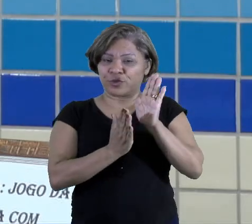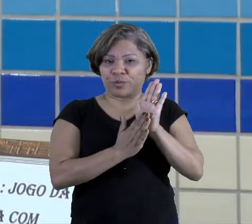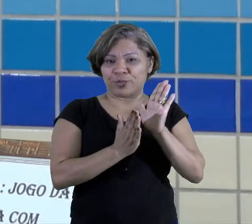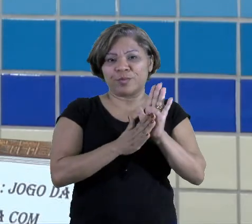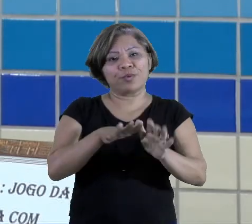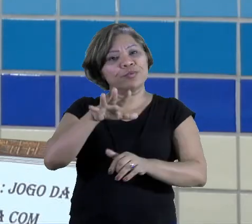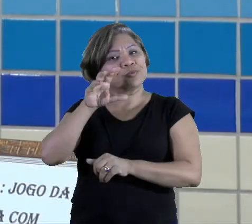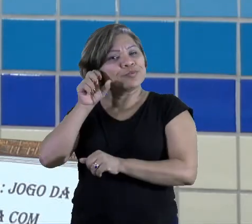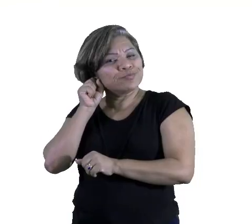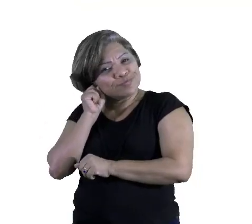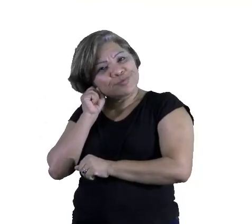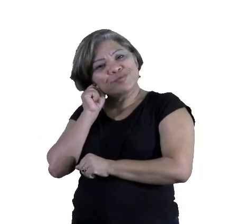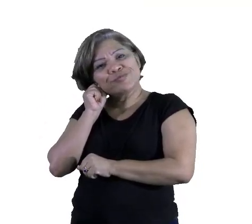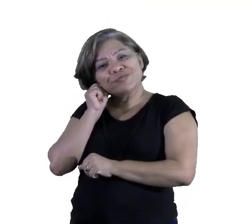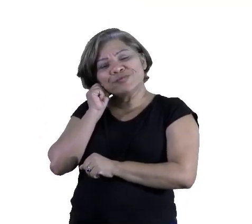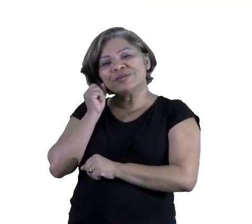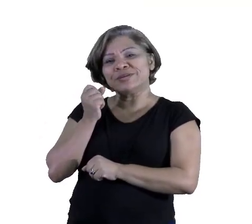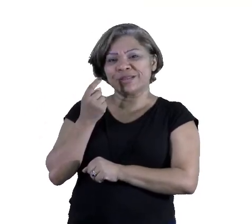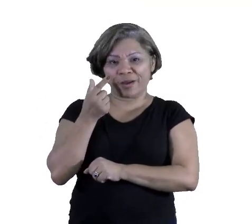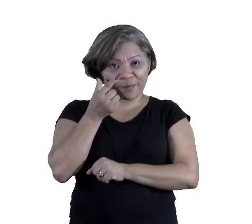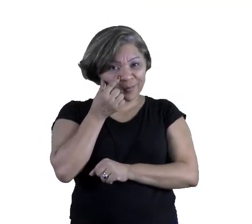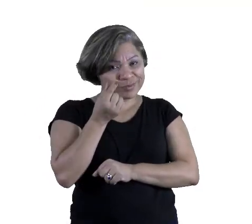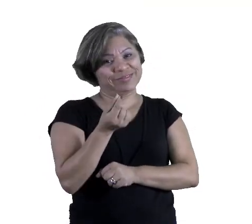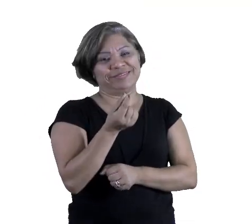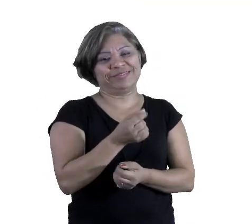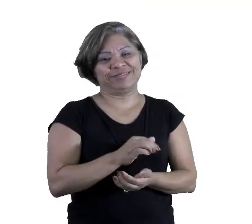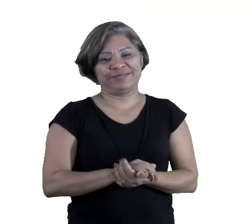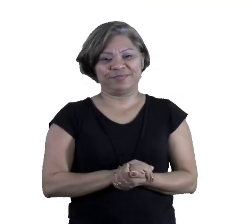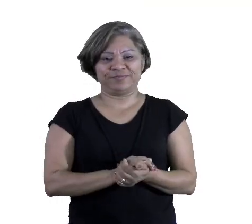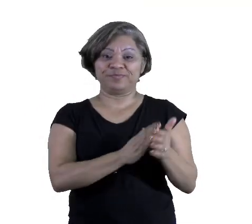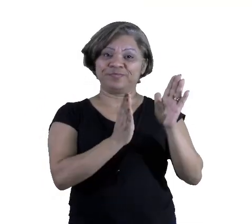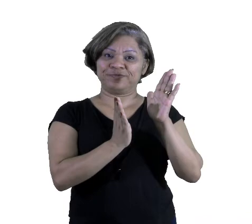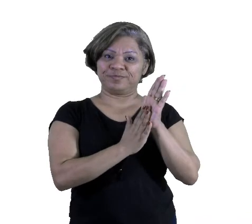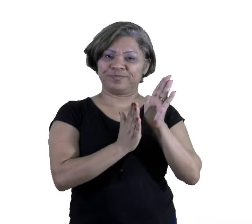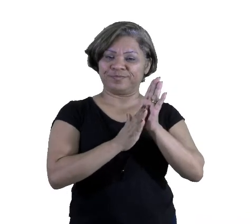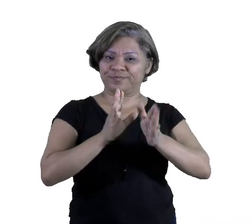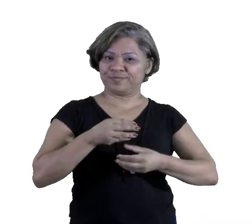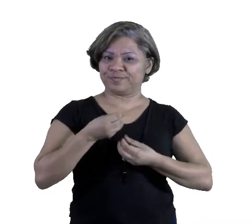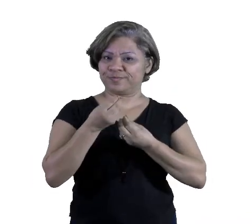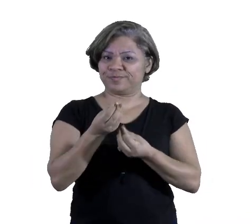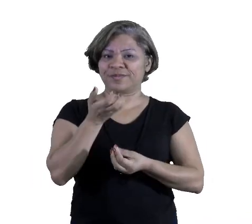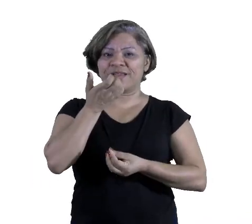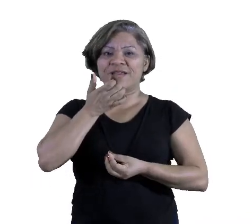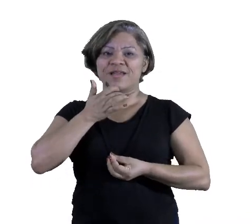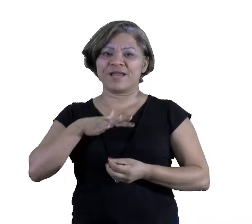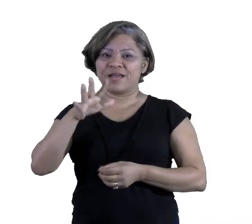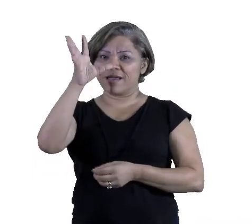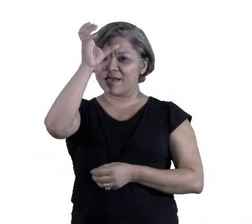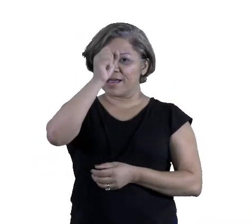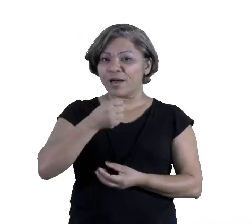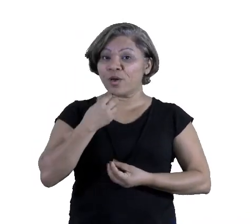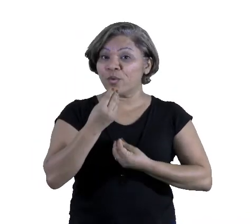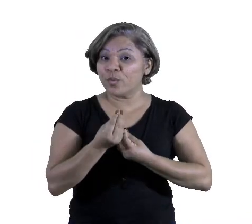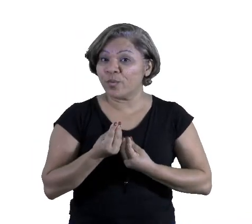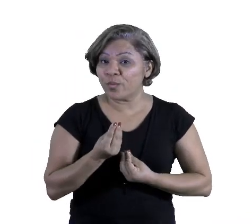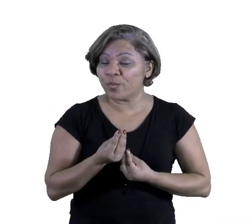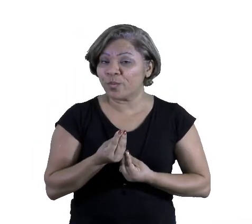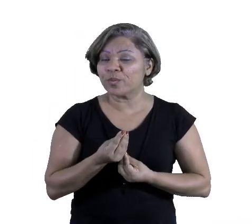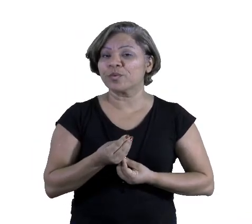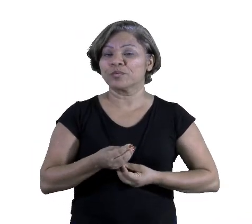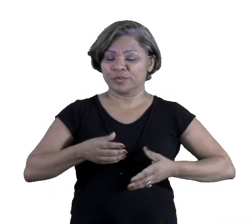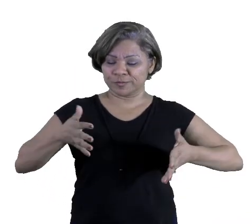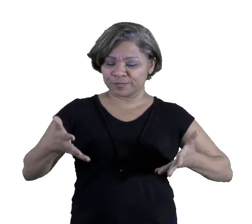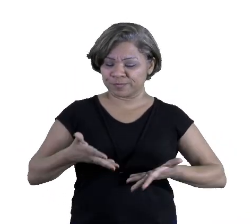muita atenção. Essas propostas proporcionarão às crianças aprendizagens como estimular